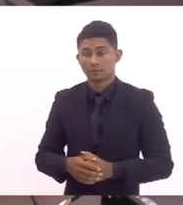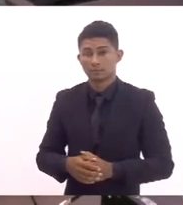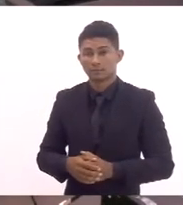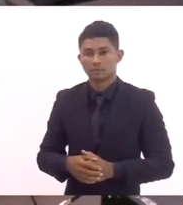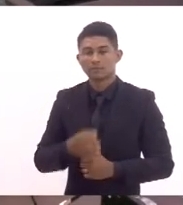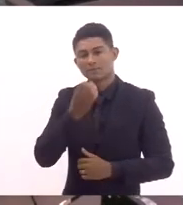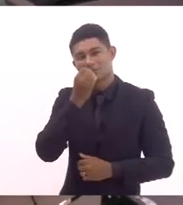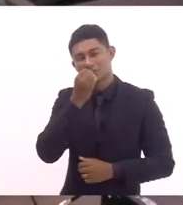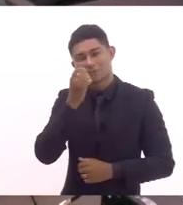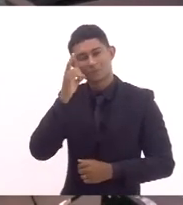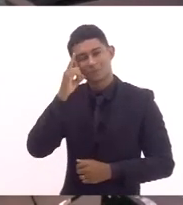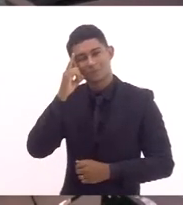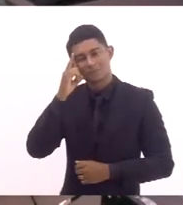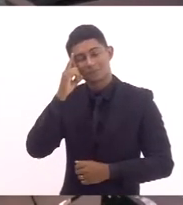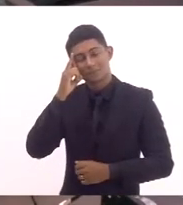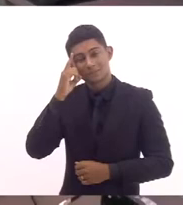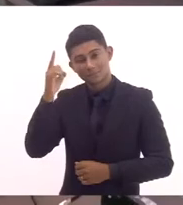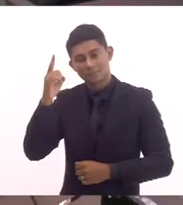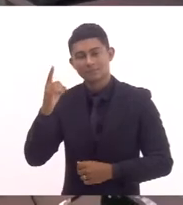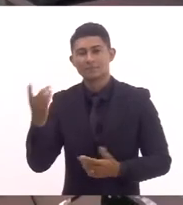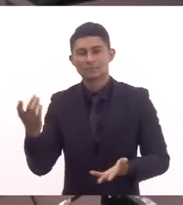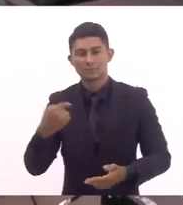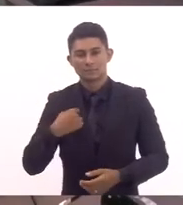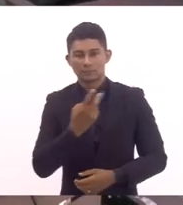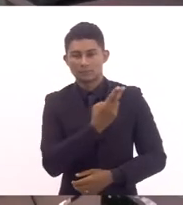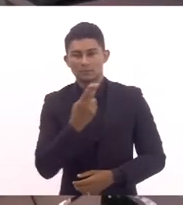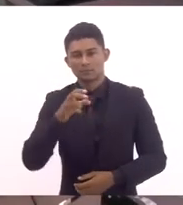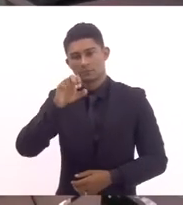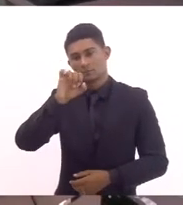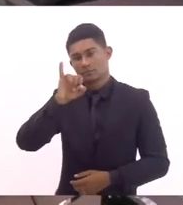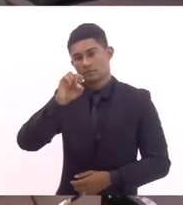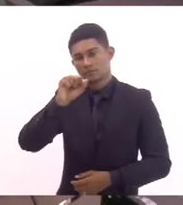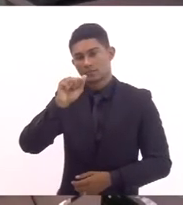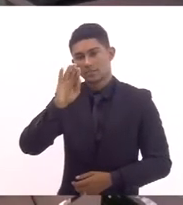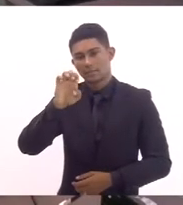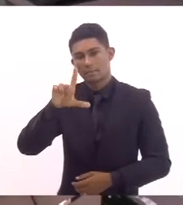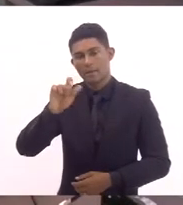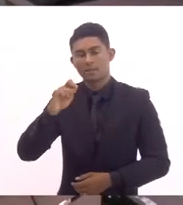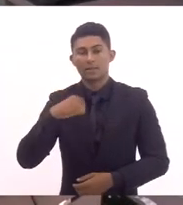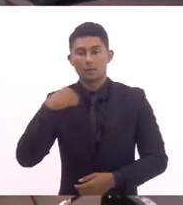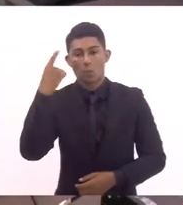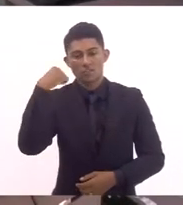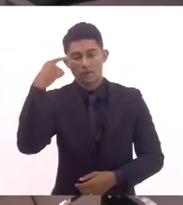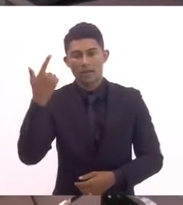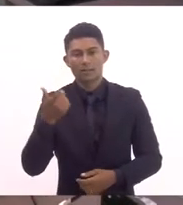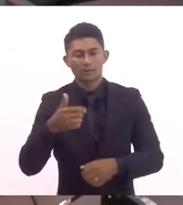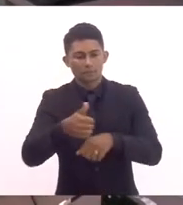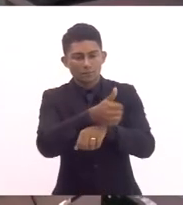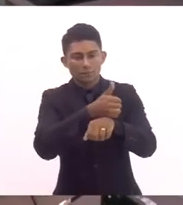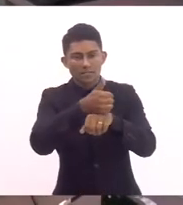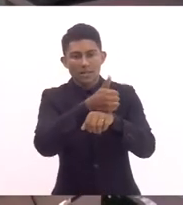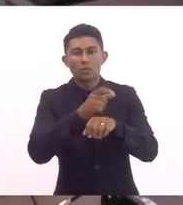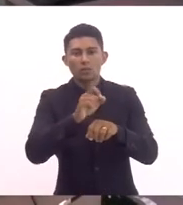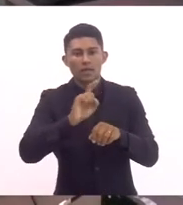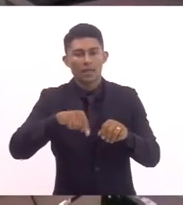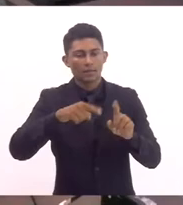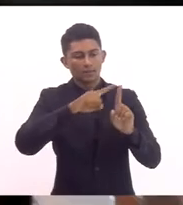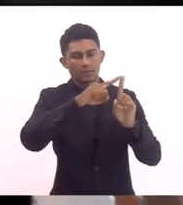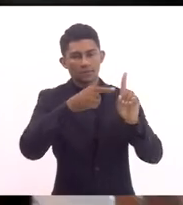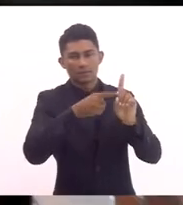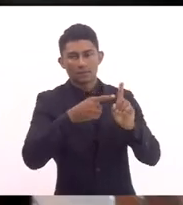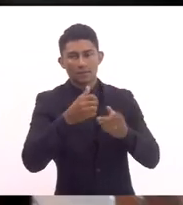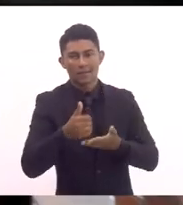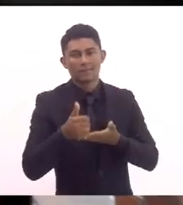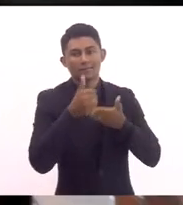a todas EA todos eu sou a Isabela Fialho advogada especializada na assistência obstétrica e